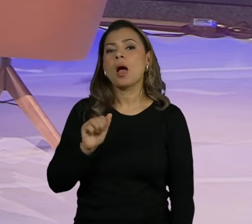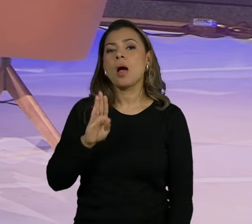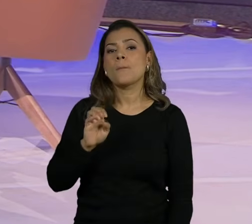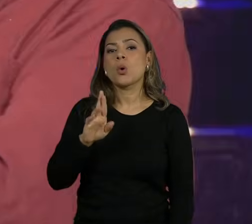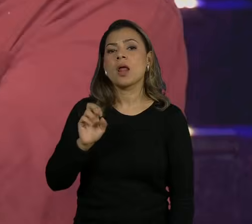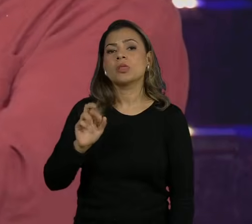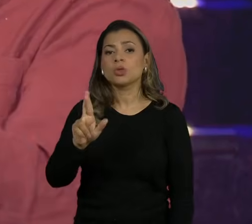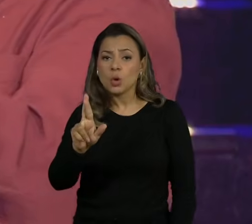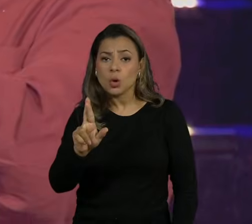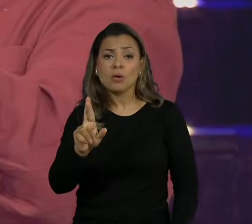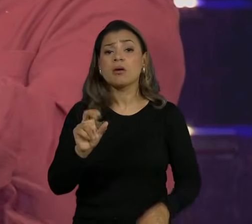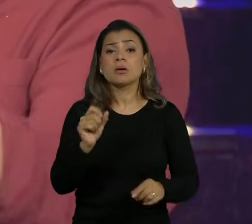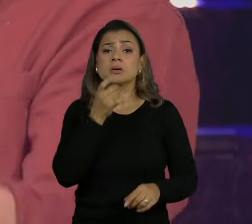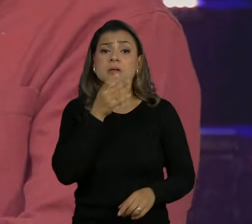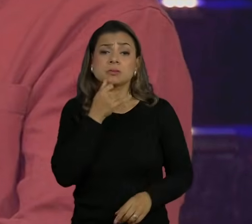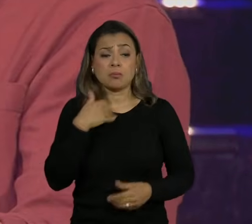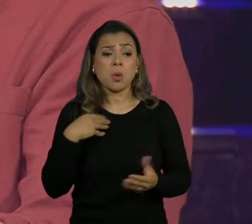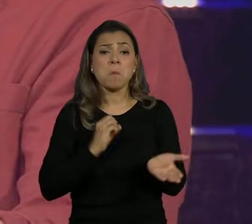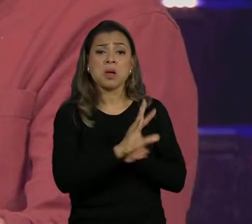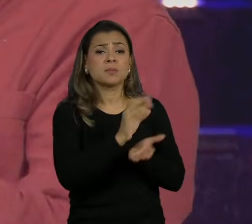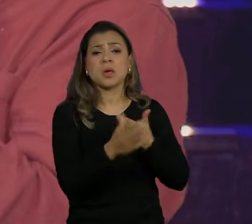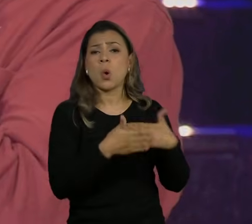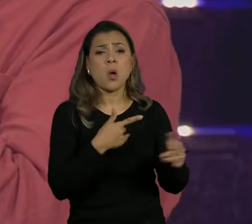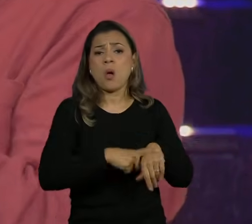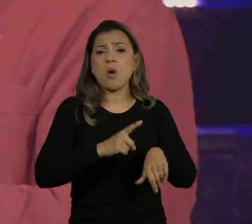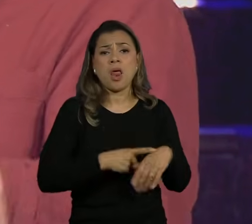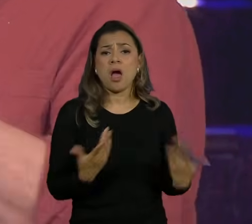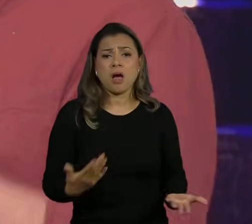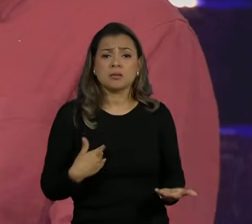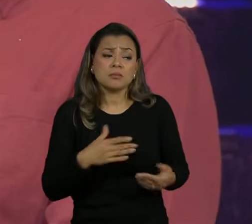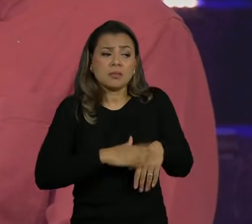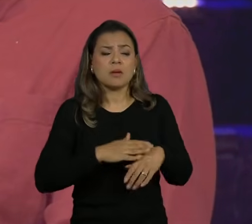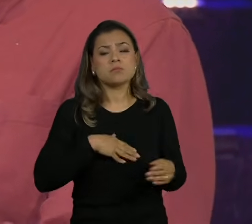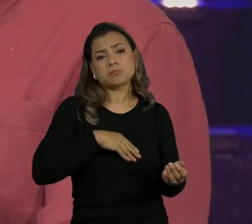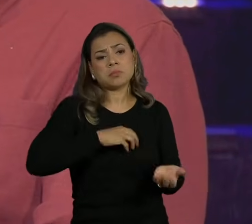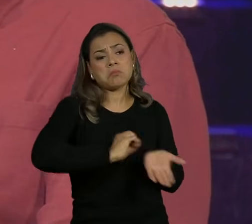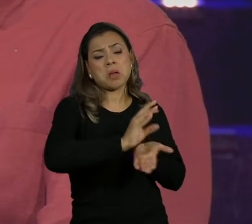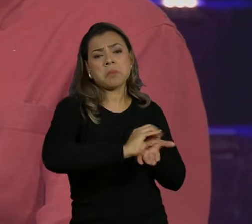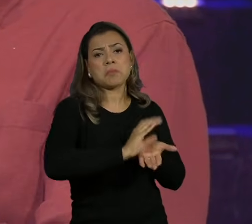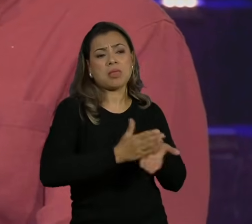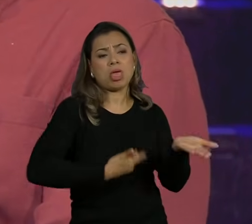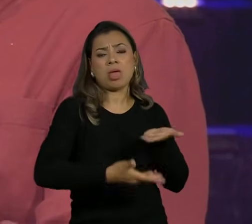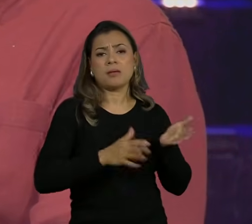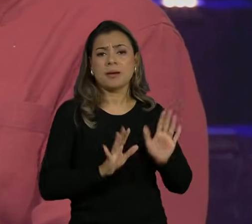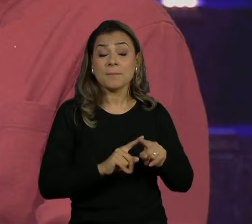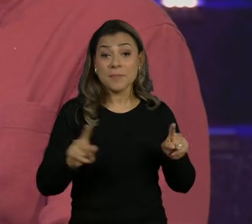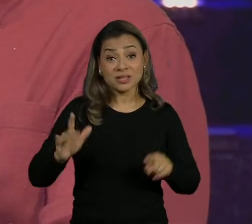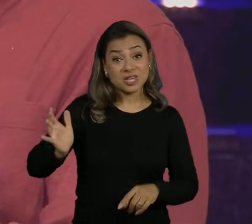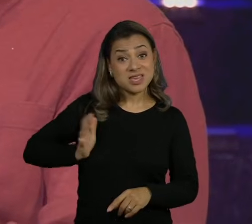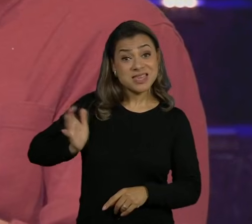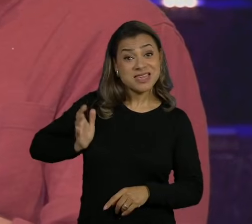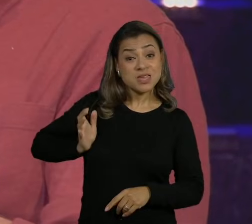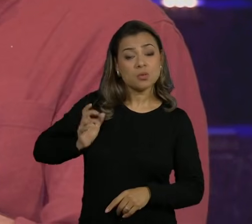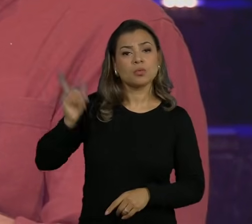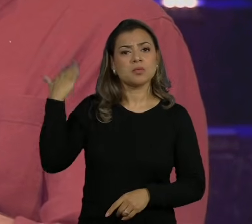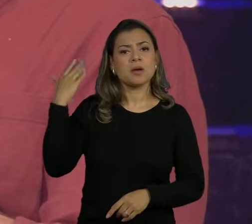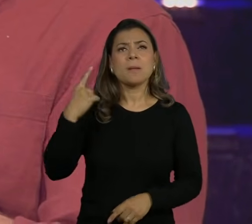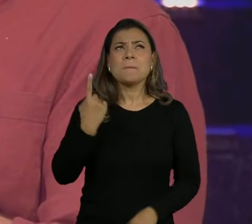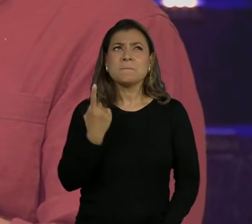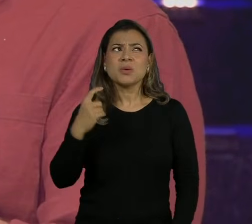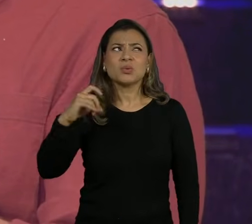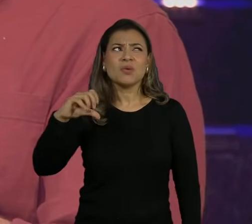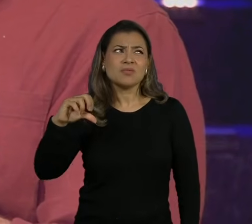Mandar mensagem. Então, você normaliza esse tipo de coisa. E esses super ricos, na década de